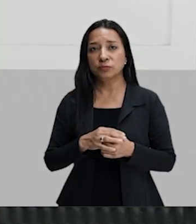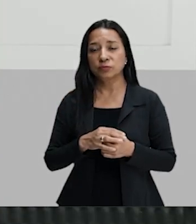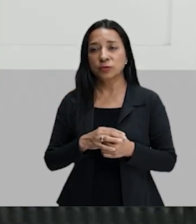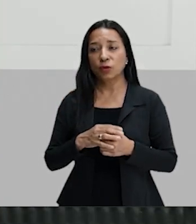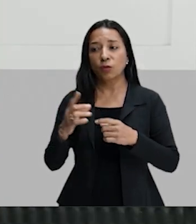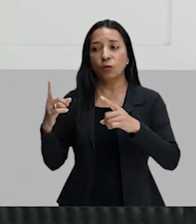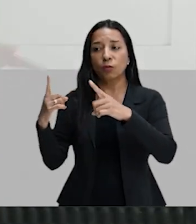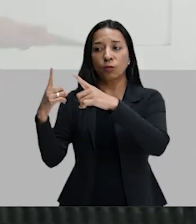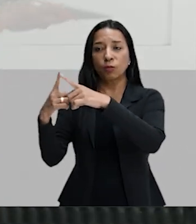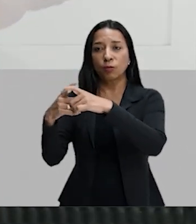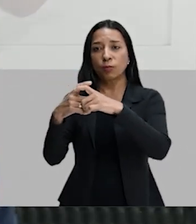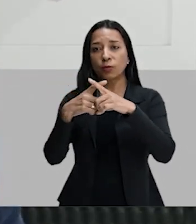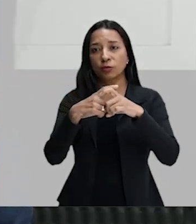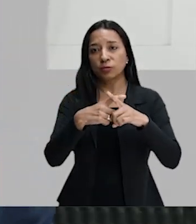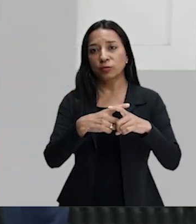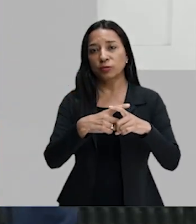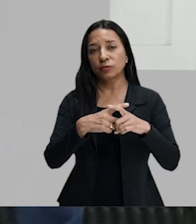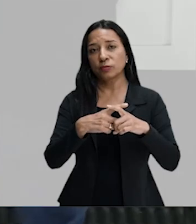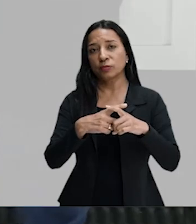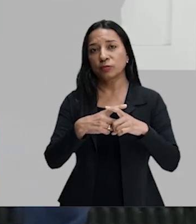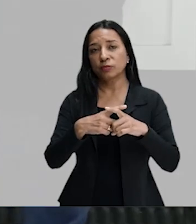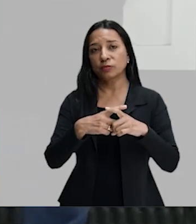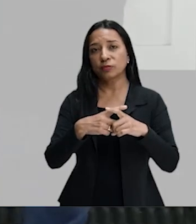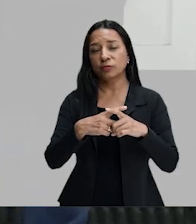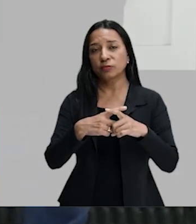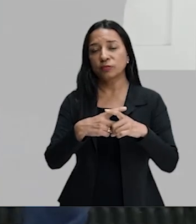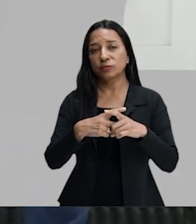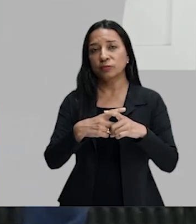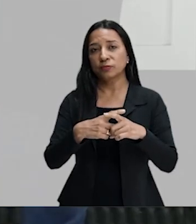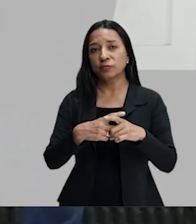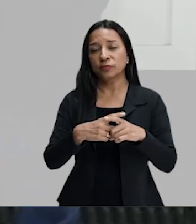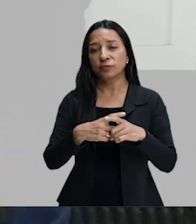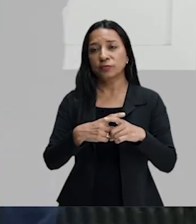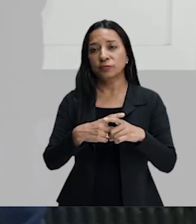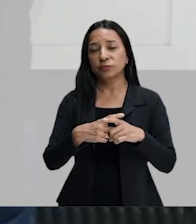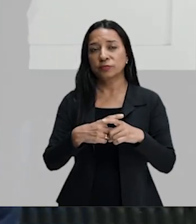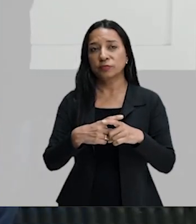esse polinômio aí seja um polinômio